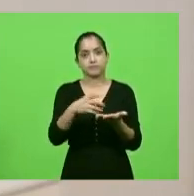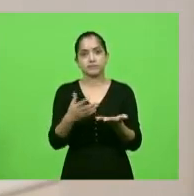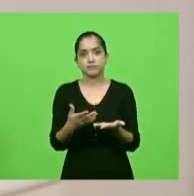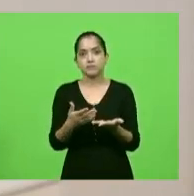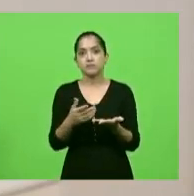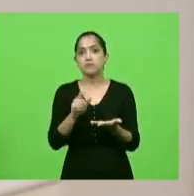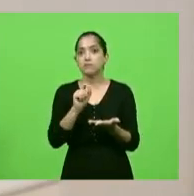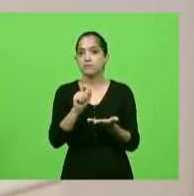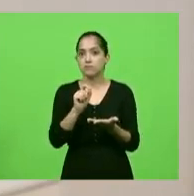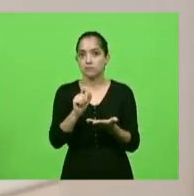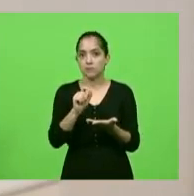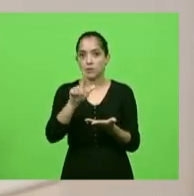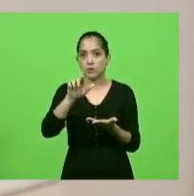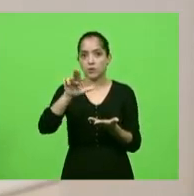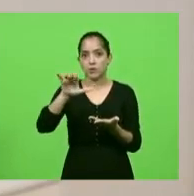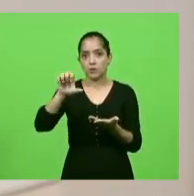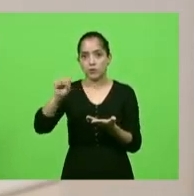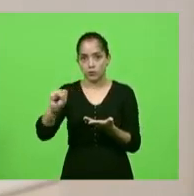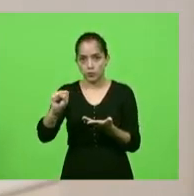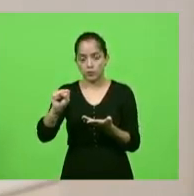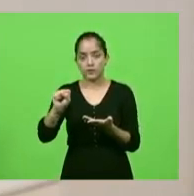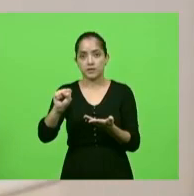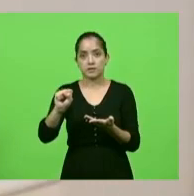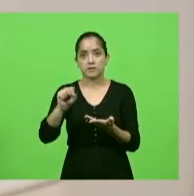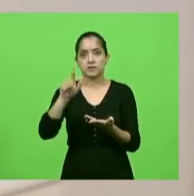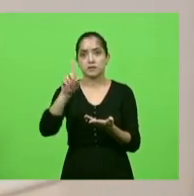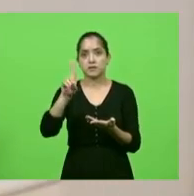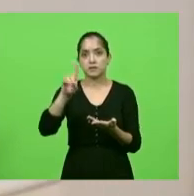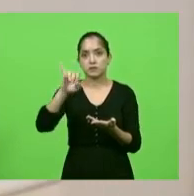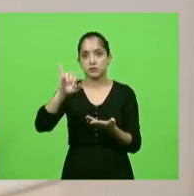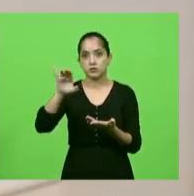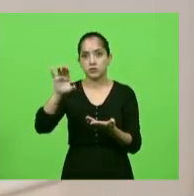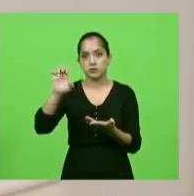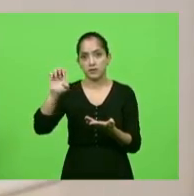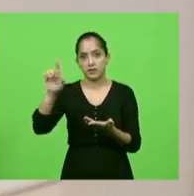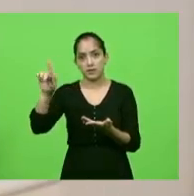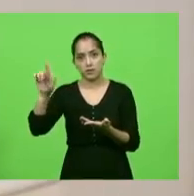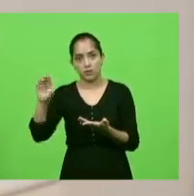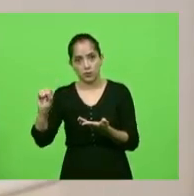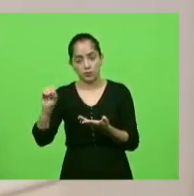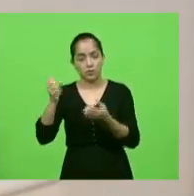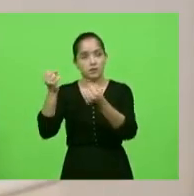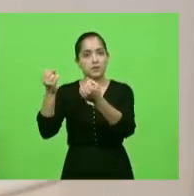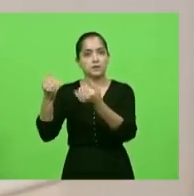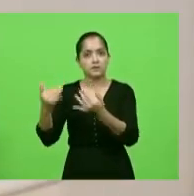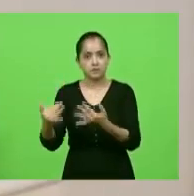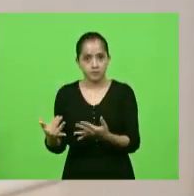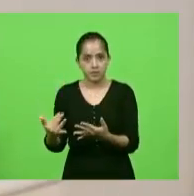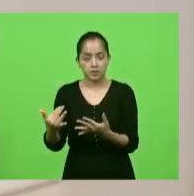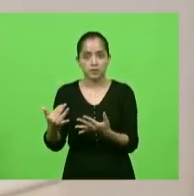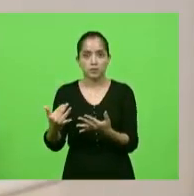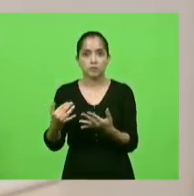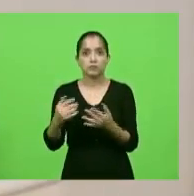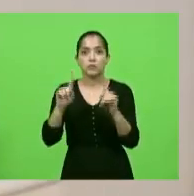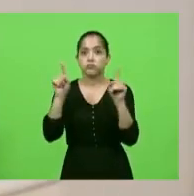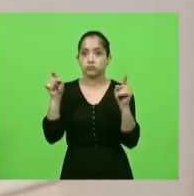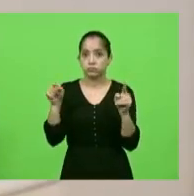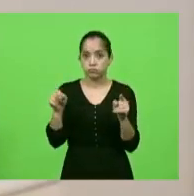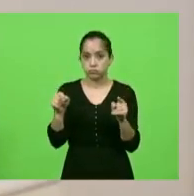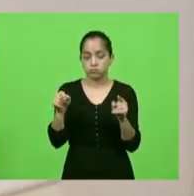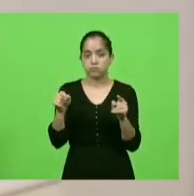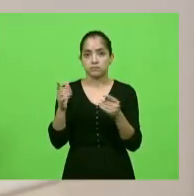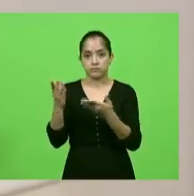lecionam Luiz Regis Prado e Diego Prezzi Santos, dizem os doutrinadores, abre aspas, o